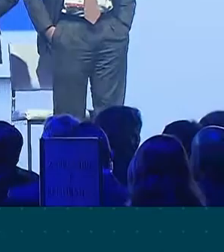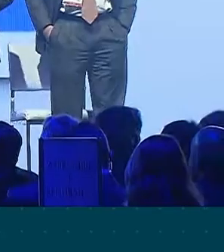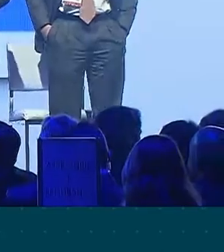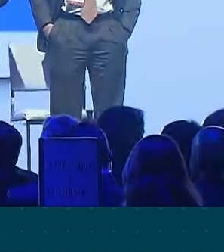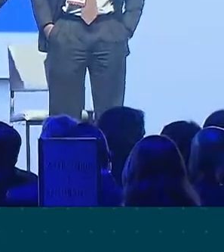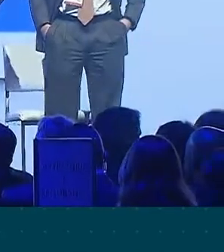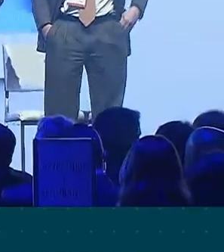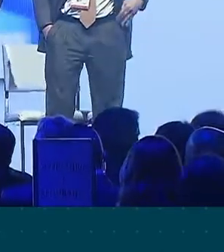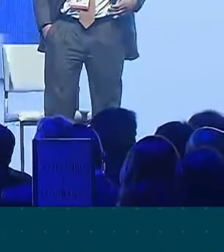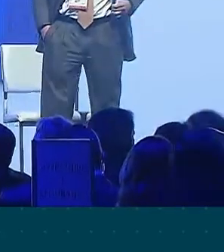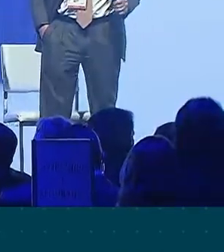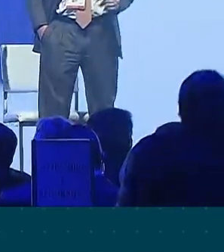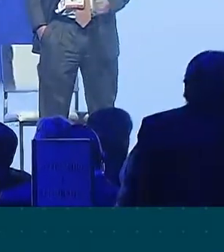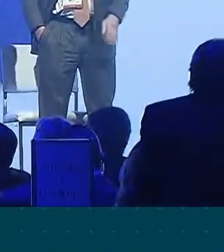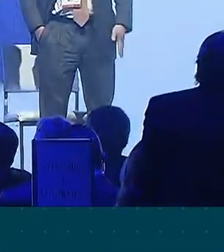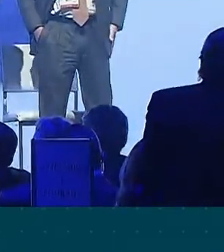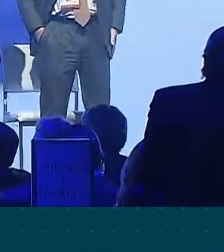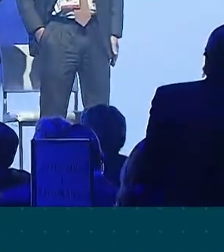Jair Bolsonaro.